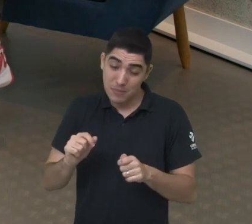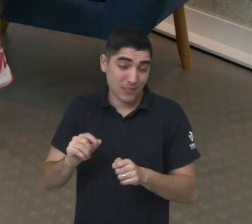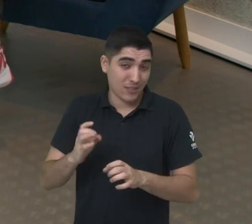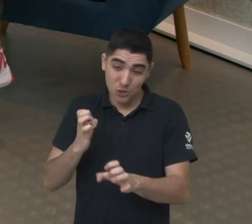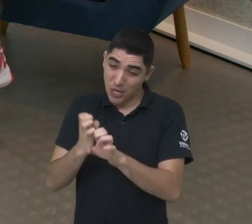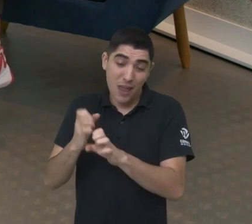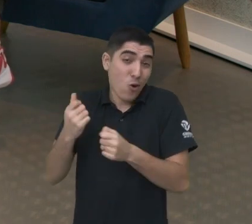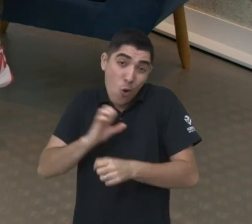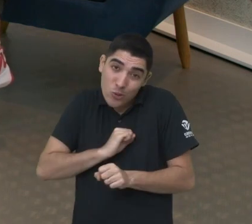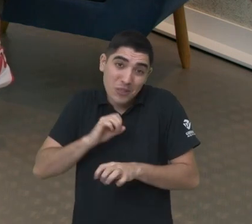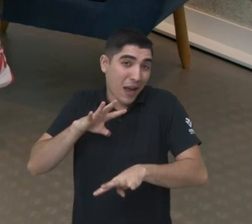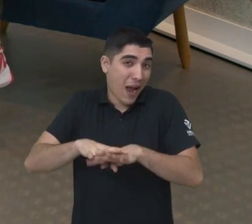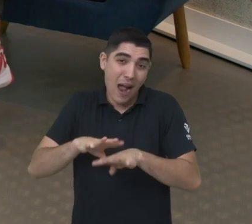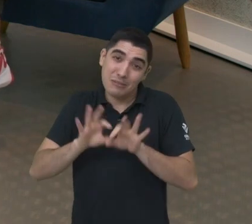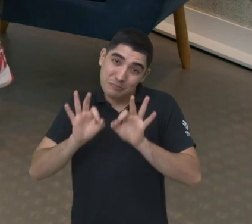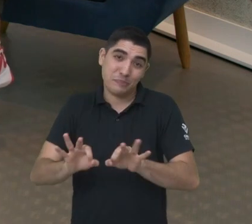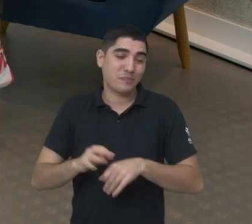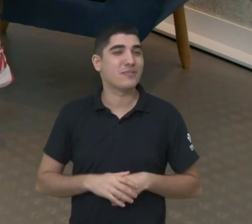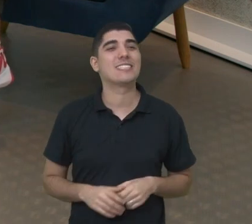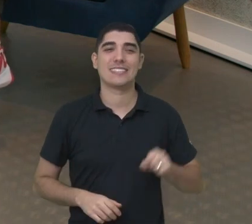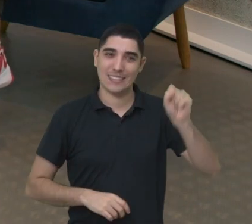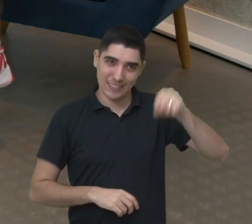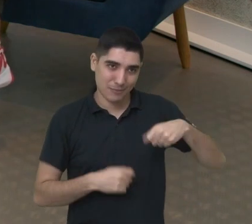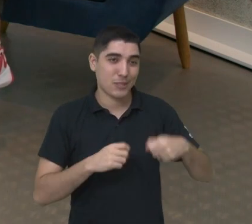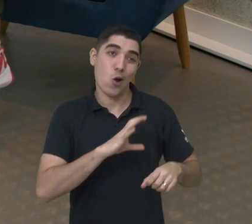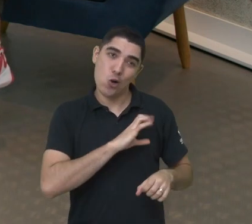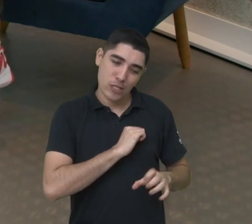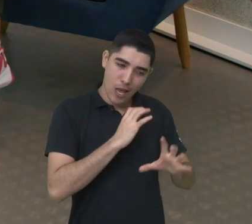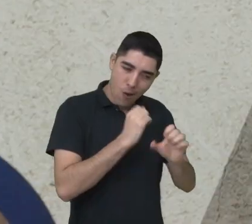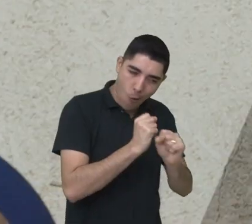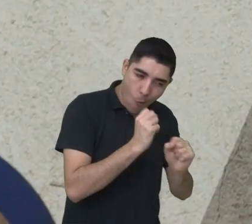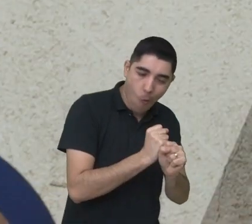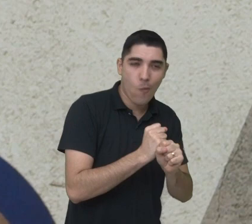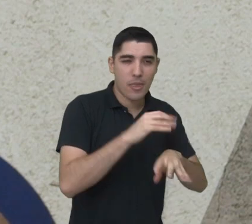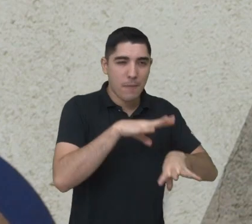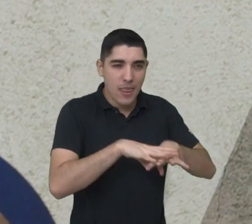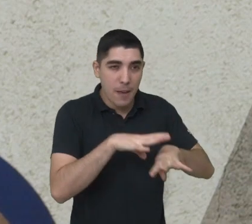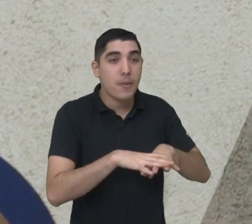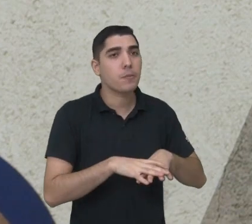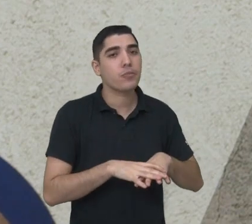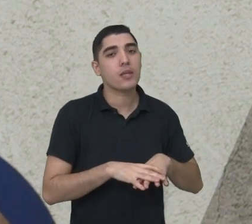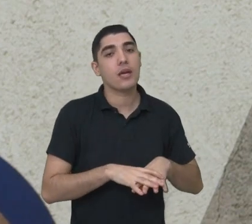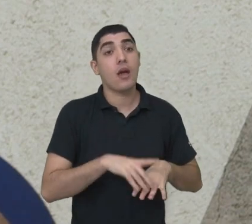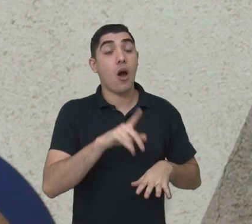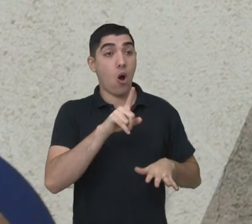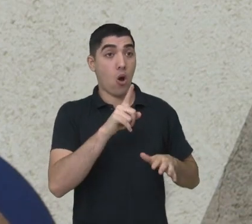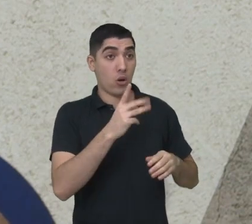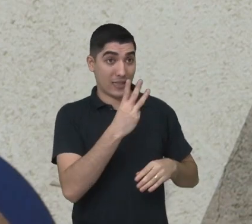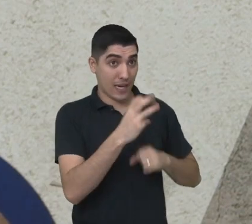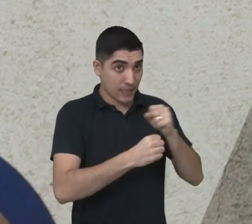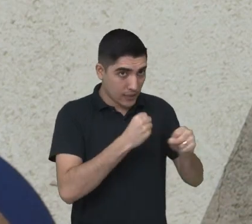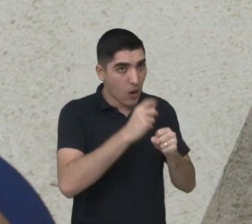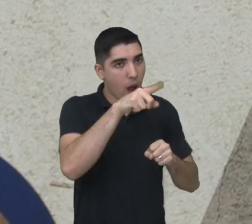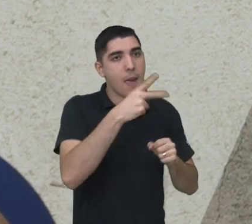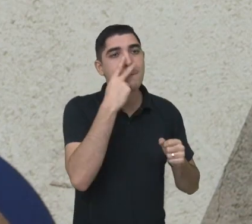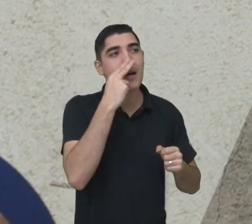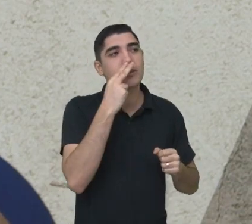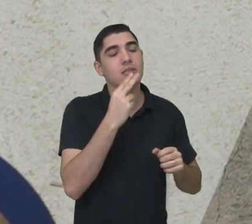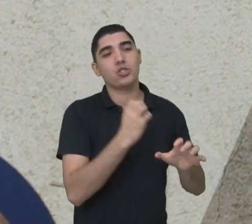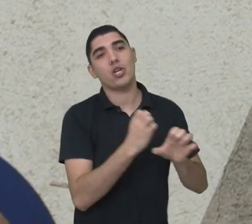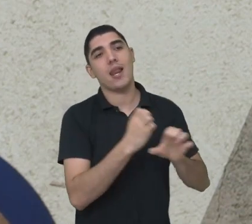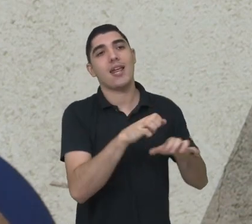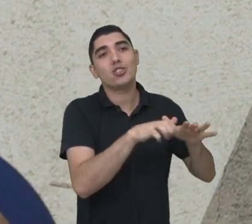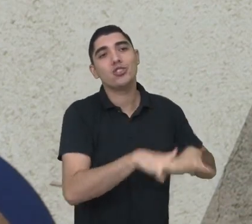que gostar de cálculo, é isso? Tem que gostar de cálculo. Então, assim, os primeiros anos, ele, né, ele passa, assim, ele é um pouco geral, mas entra